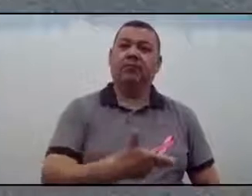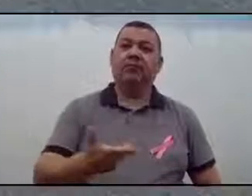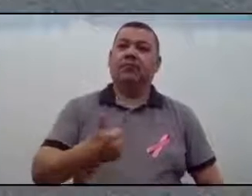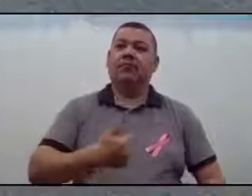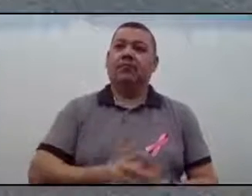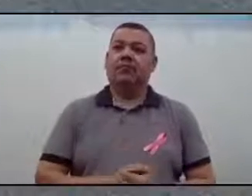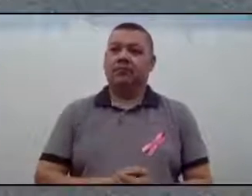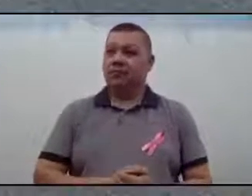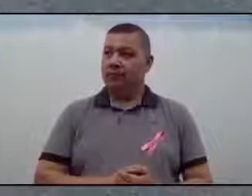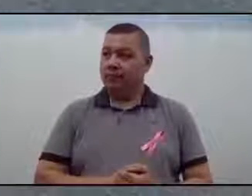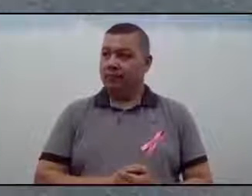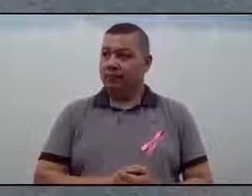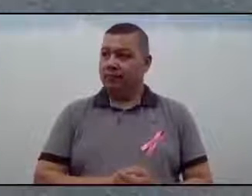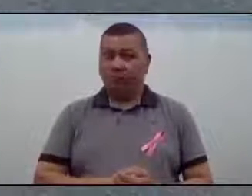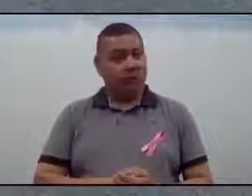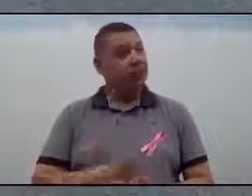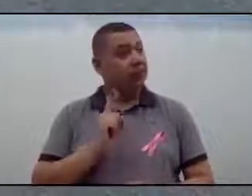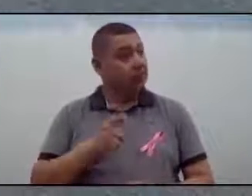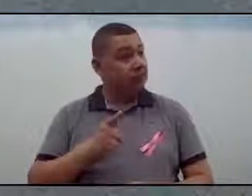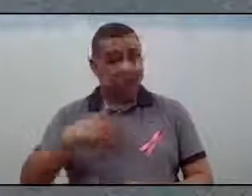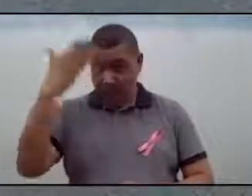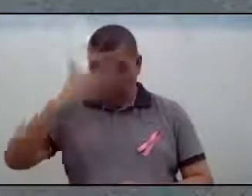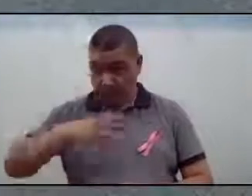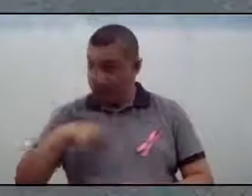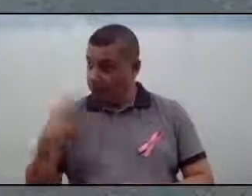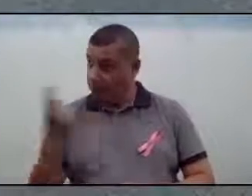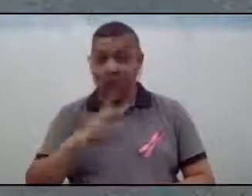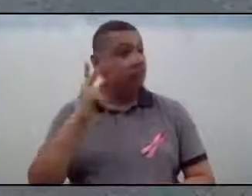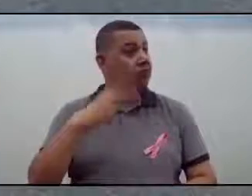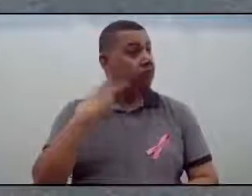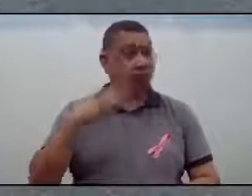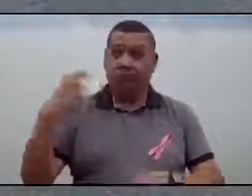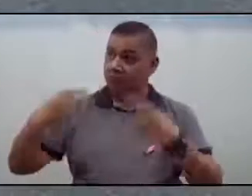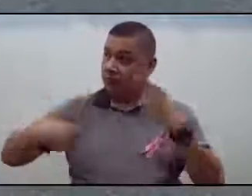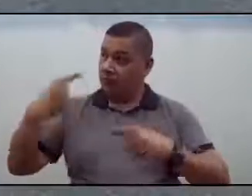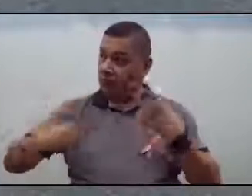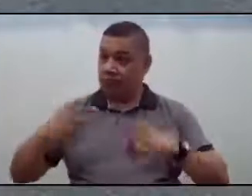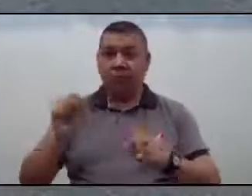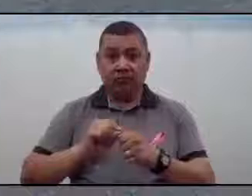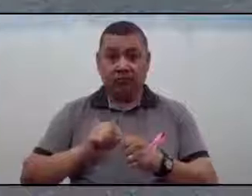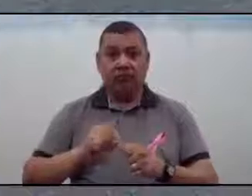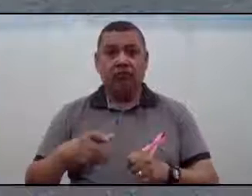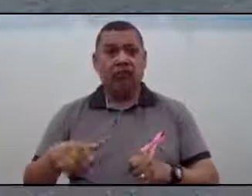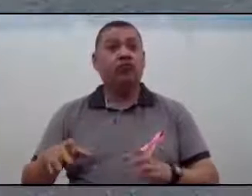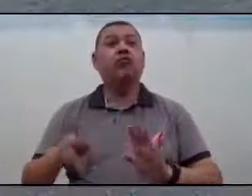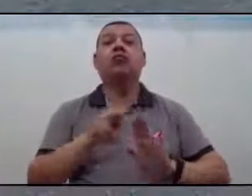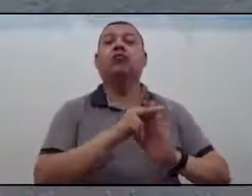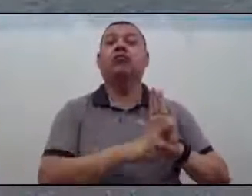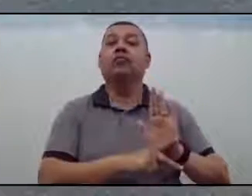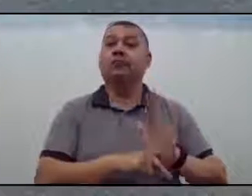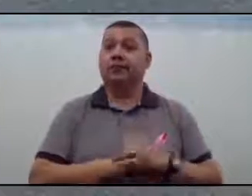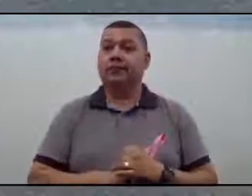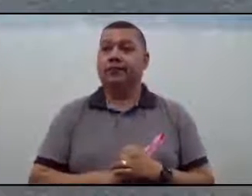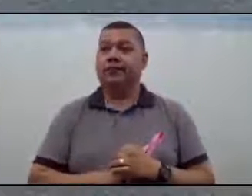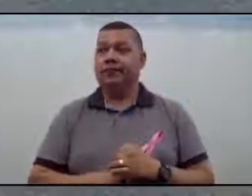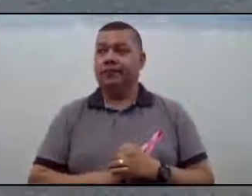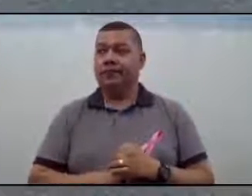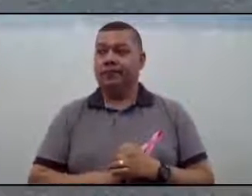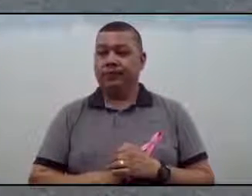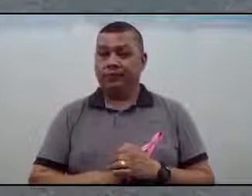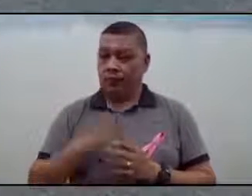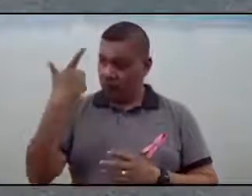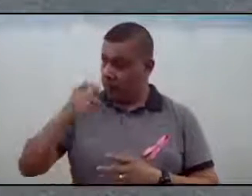realmente, isso é exemplo para nós vereadores que política realmente se faz assim, com projetos. Tá? Mais uma